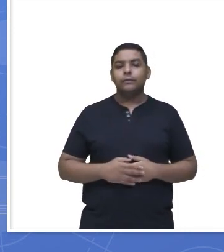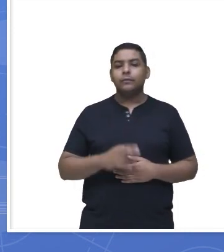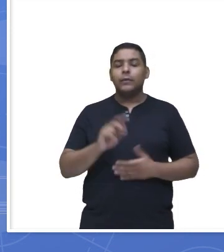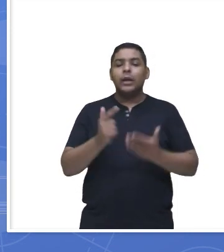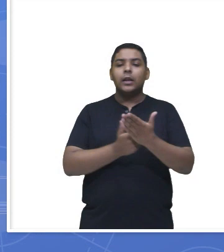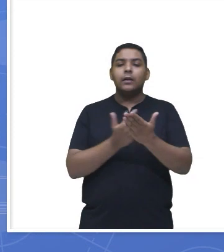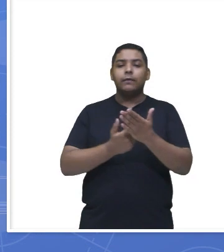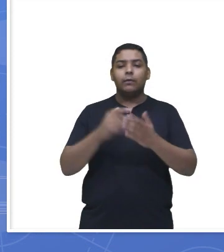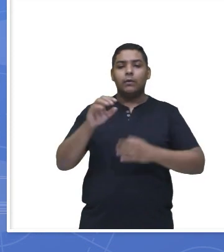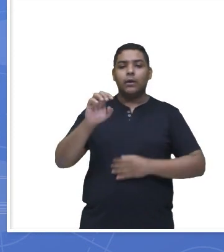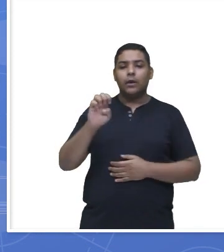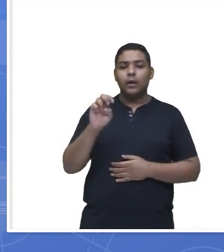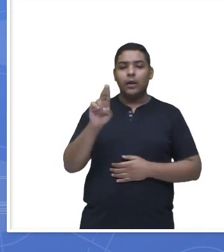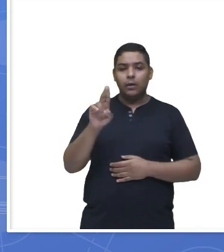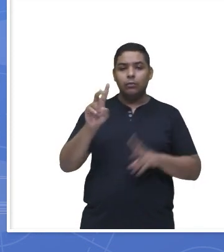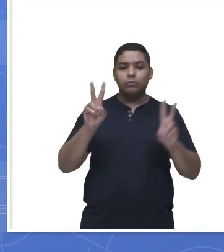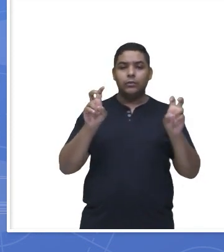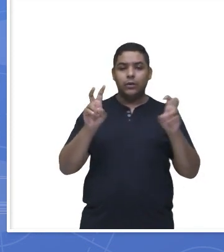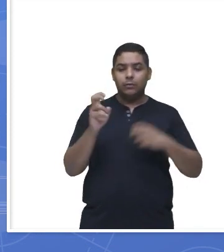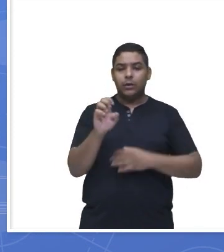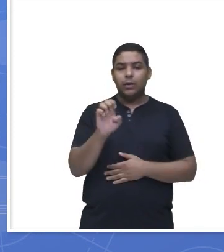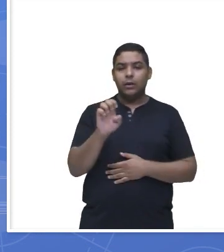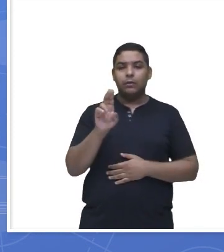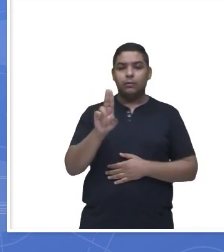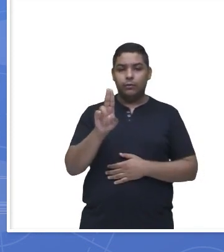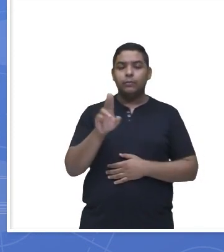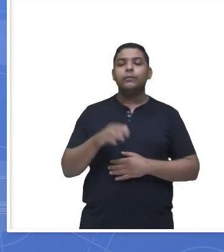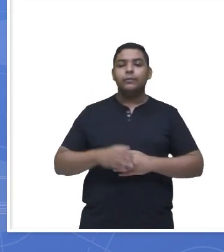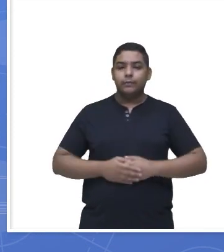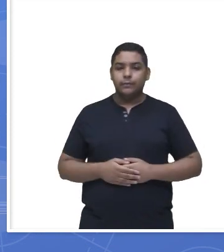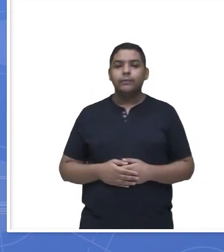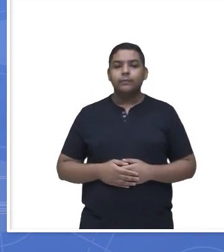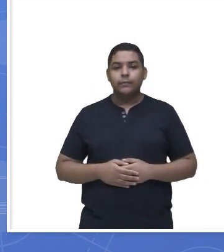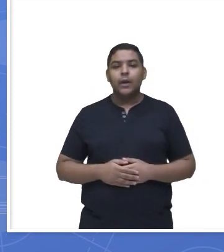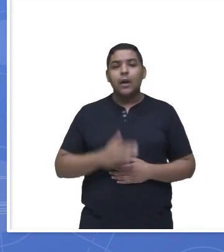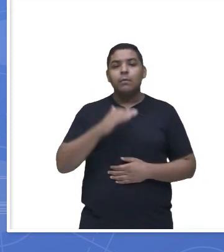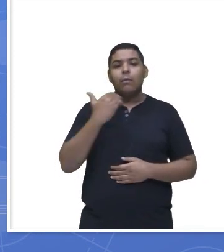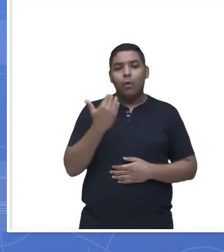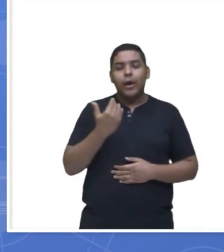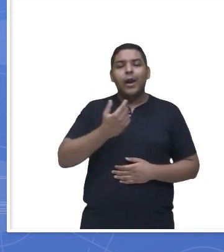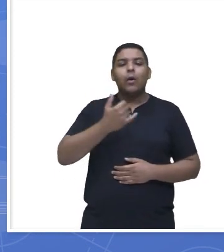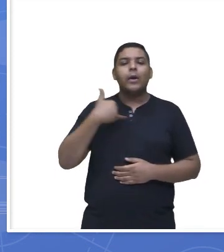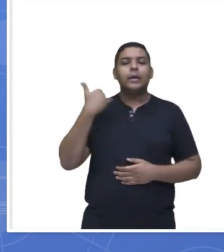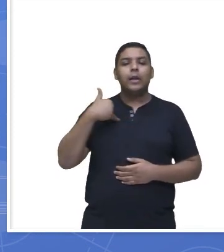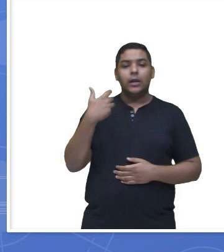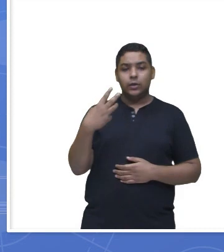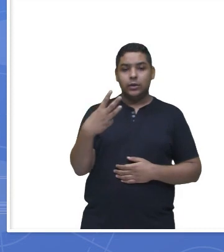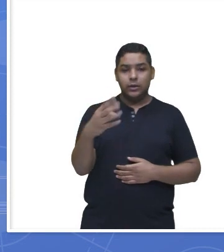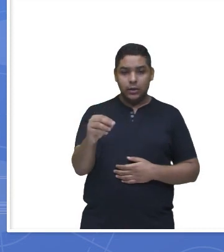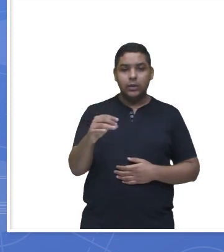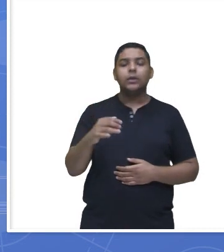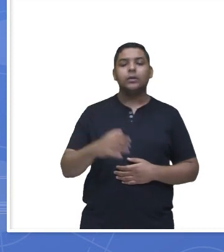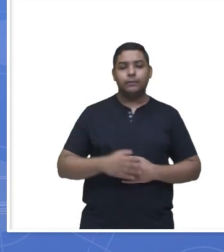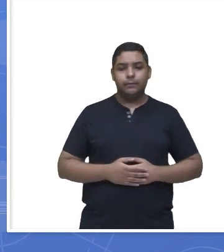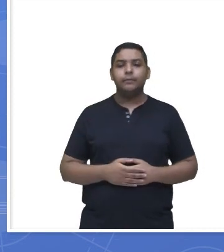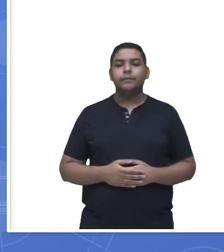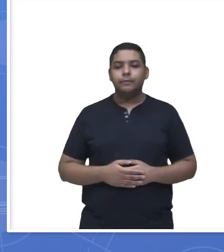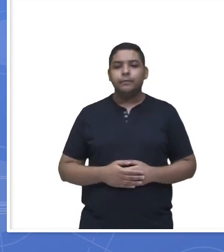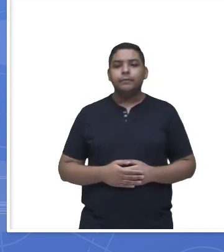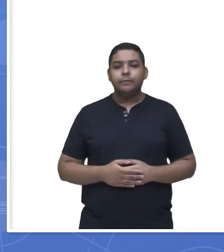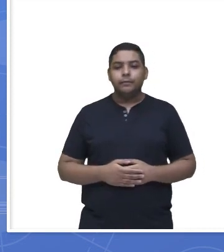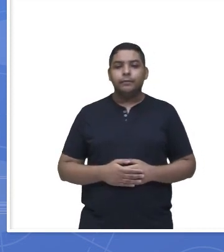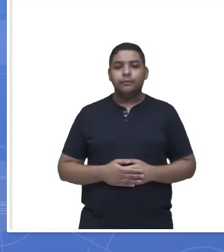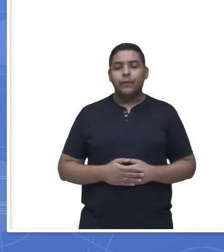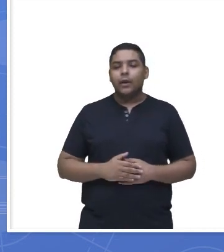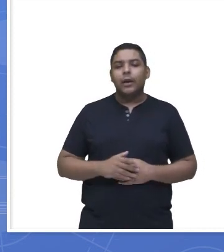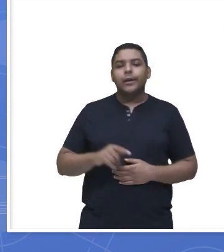morreu com apenas 30 anos e na época ele foi um incompreendido, não conseguiram compreender